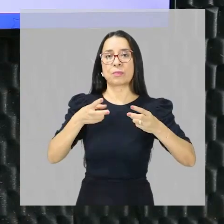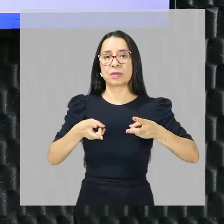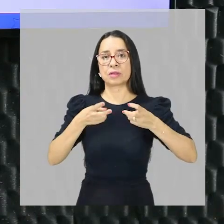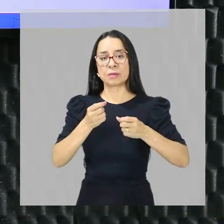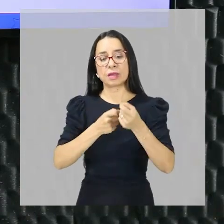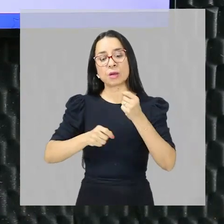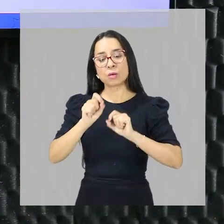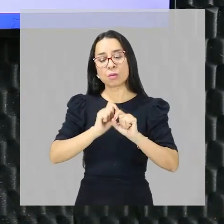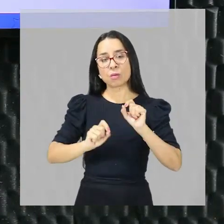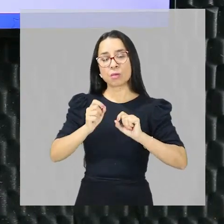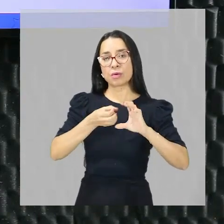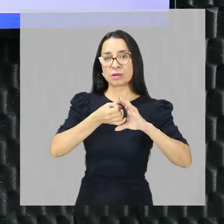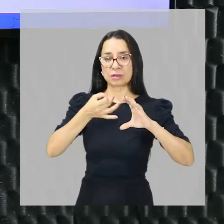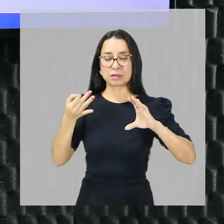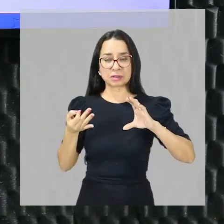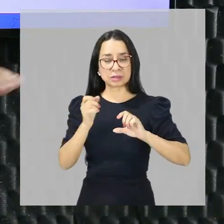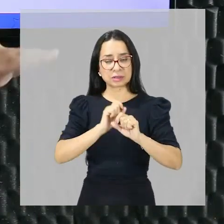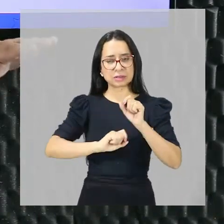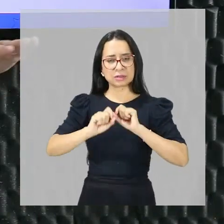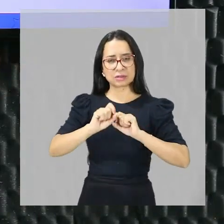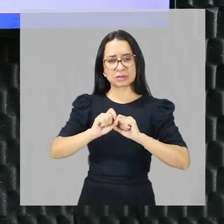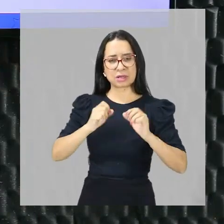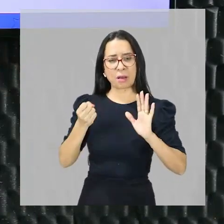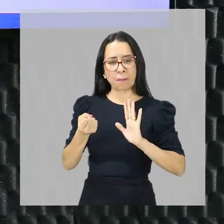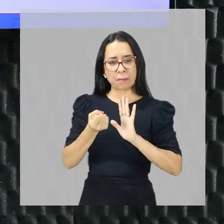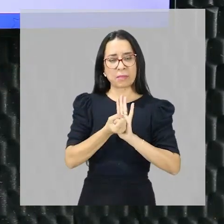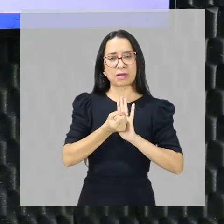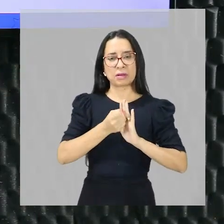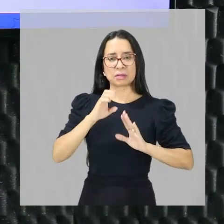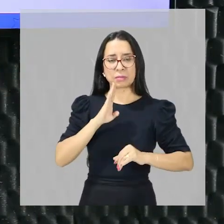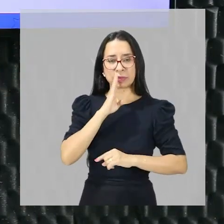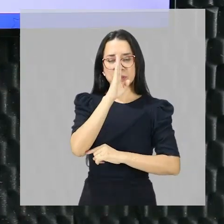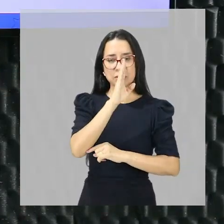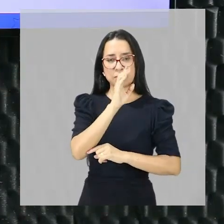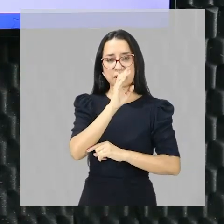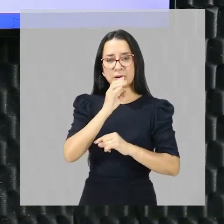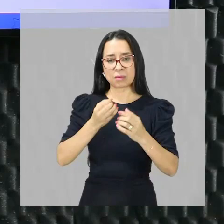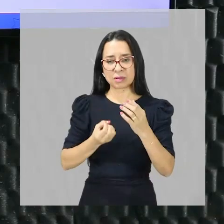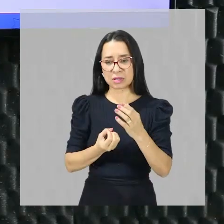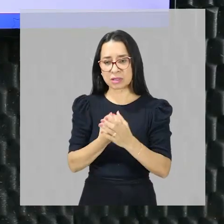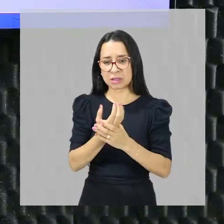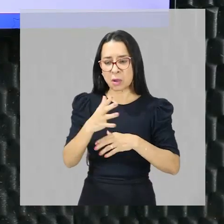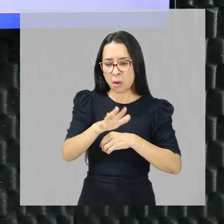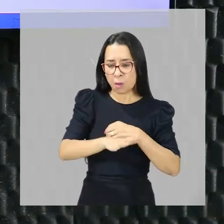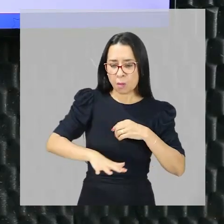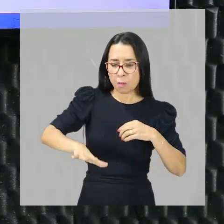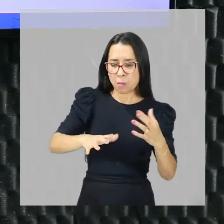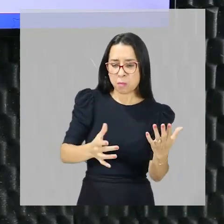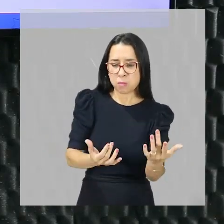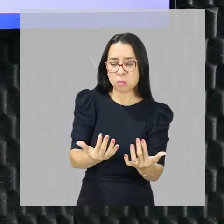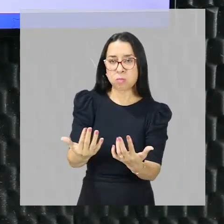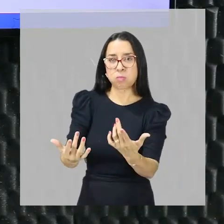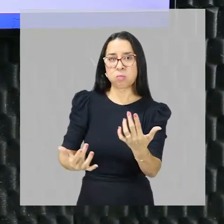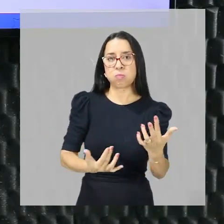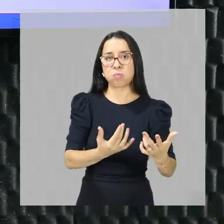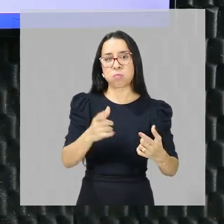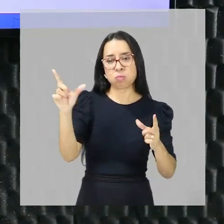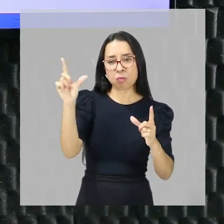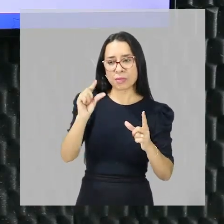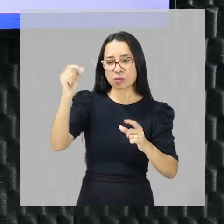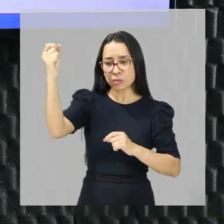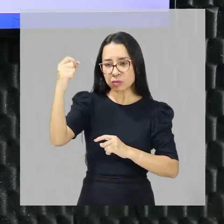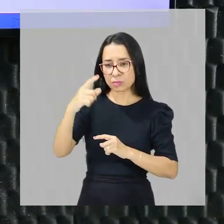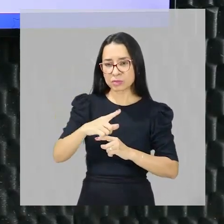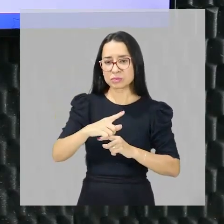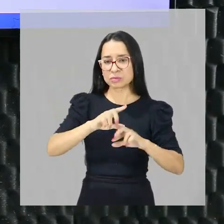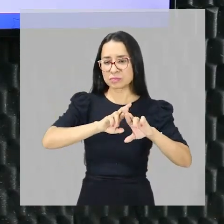né, uma vegetação mais rala, né, uma vegetação mais de gramíneas, justamente pela menor luminosidade, variação, pela menor também